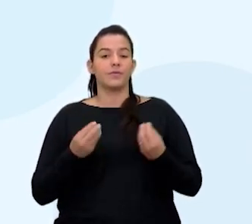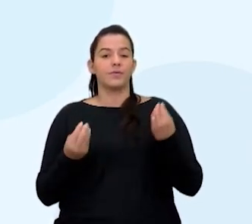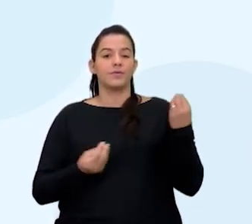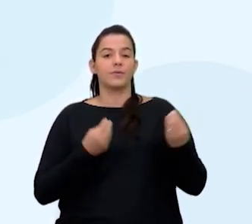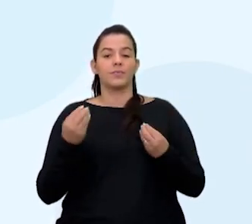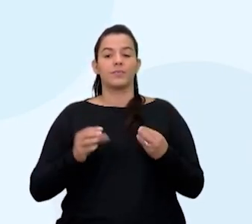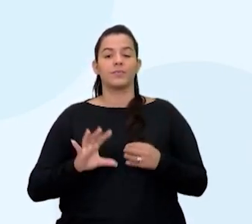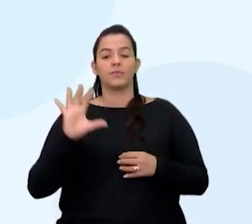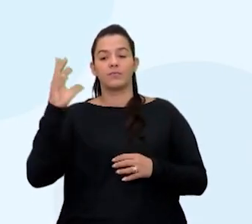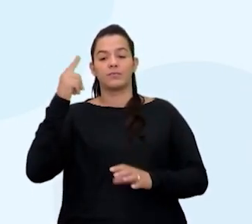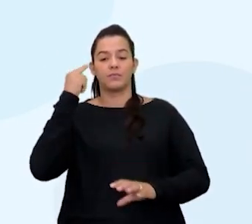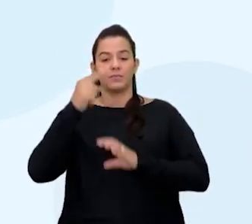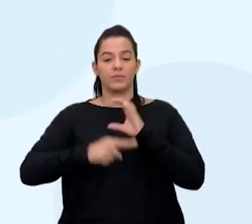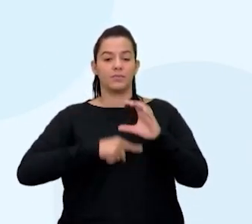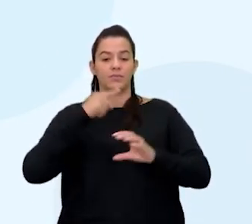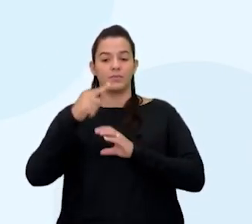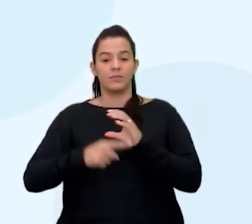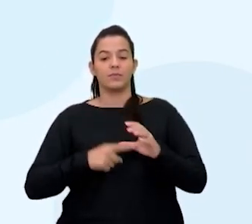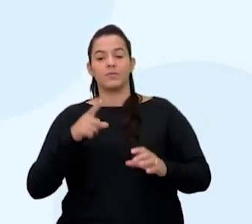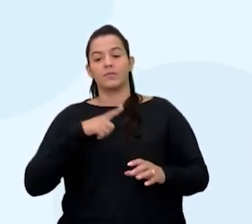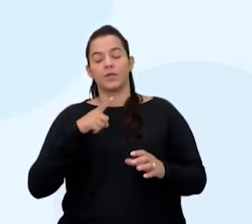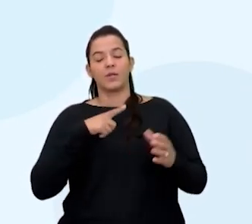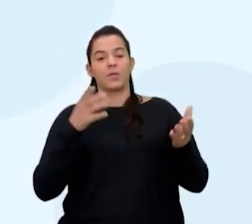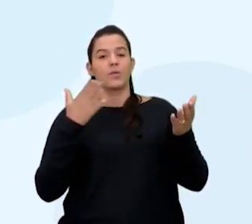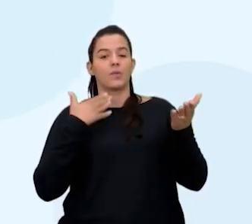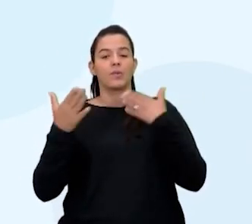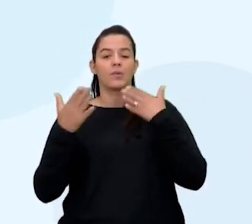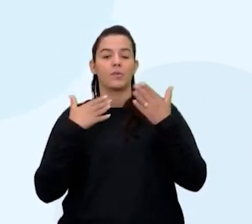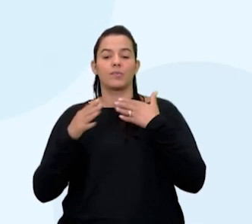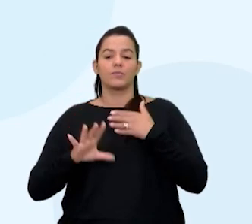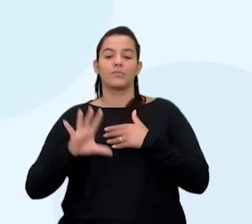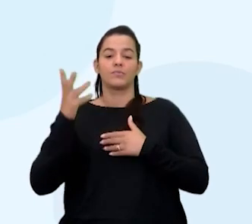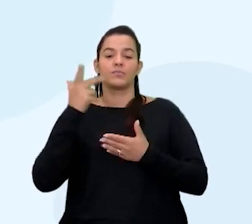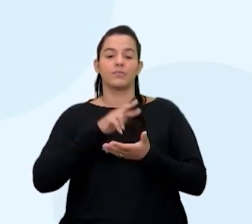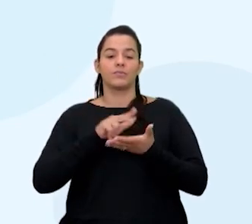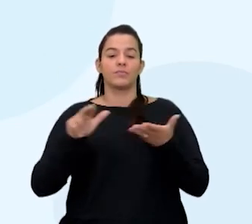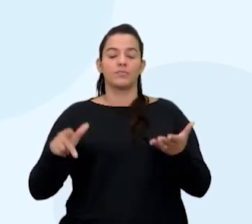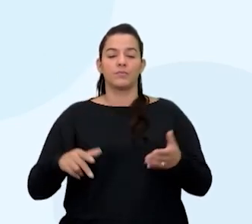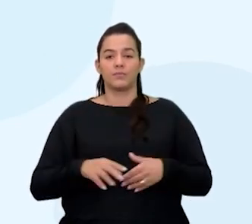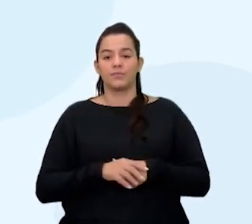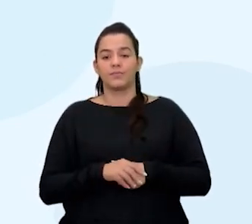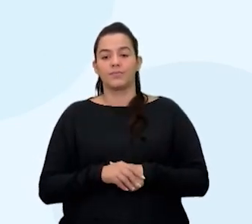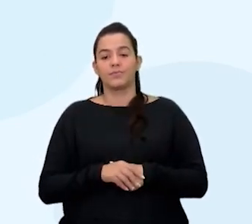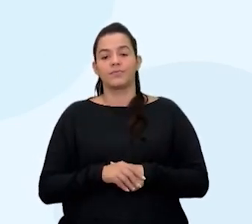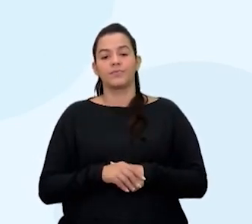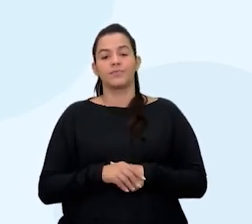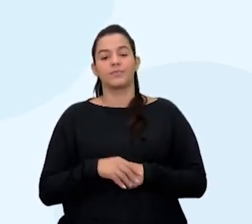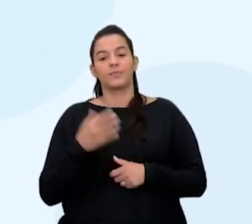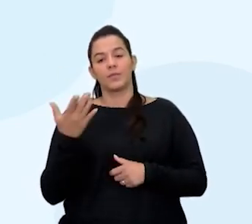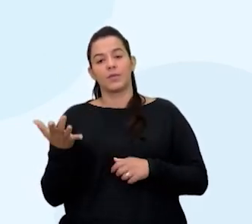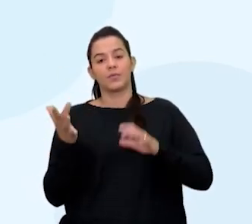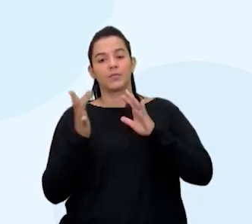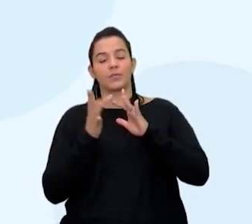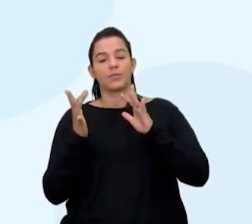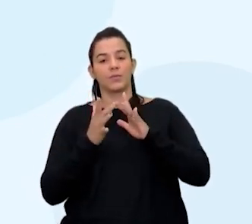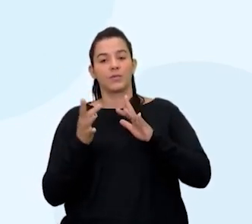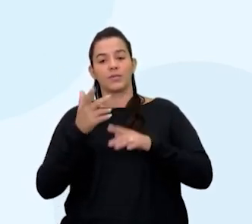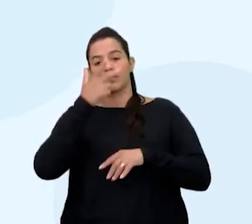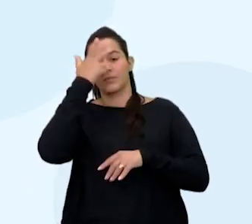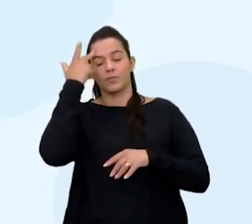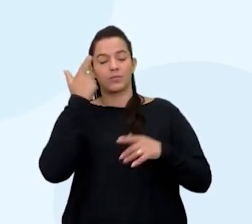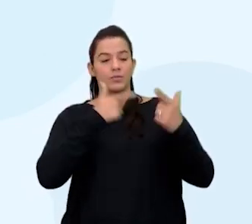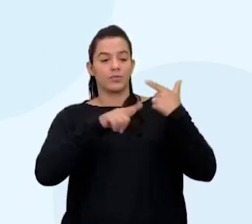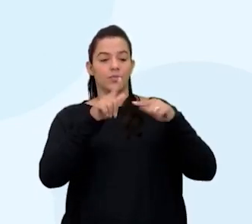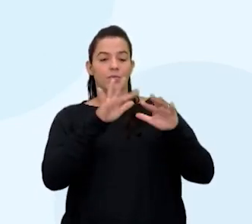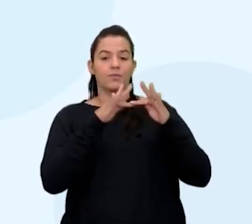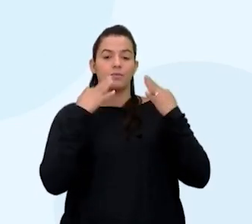a globalização dialoga com o fenômeno? Mas olha que curioso, o contato com os parentes é bem fácil, com